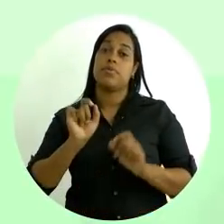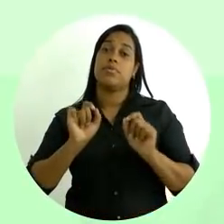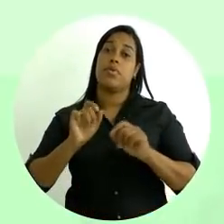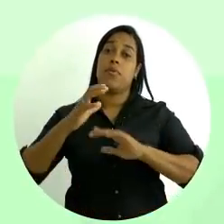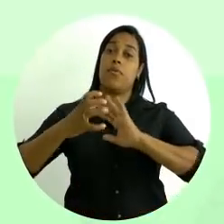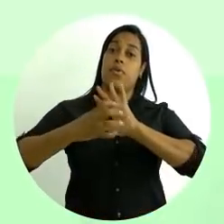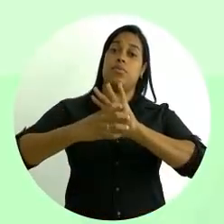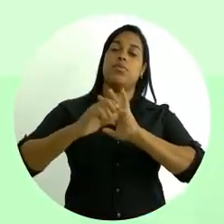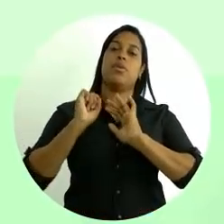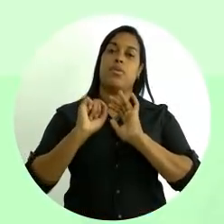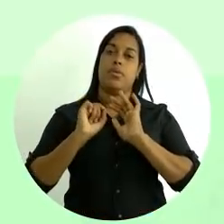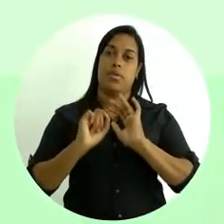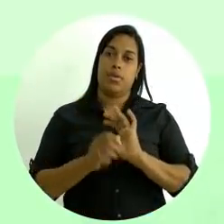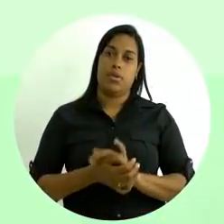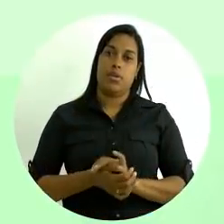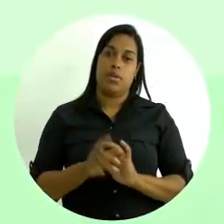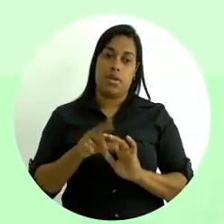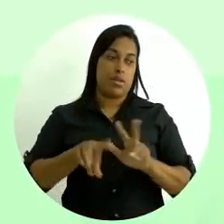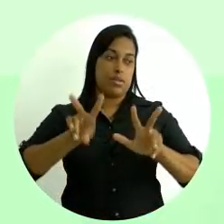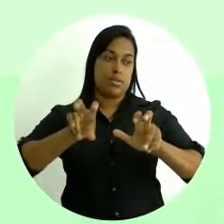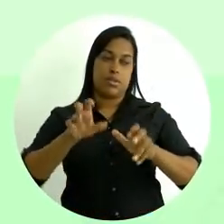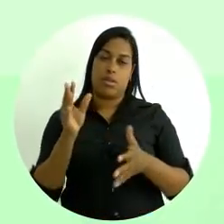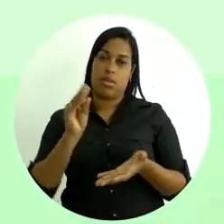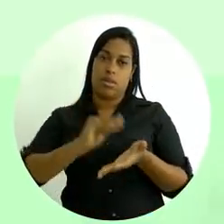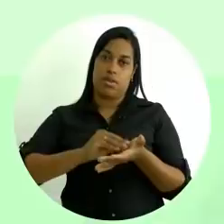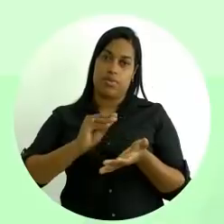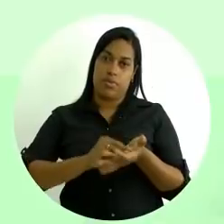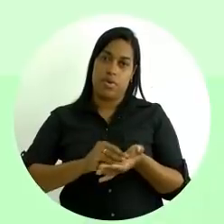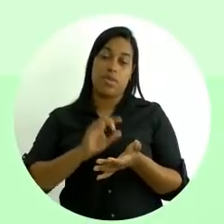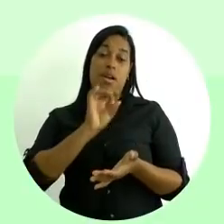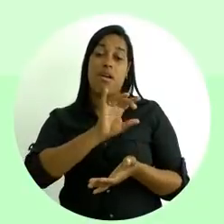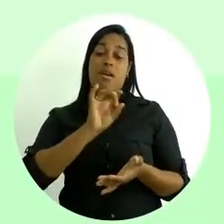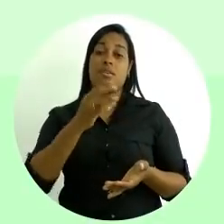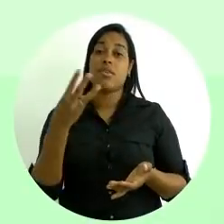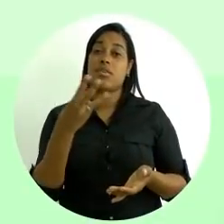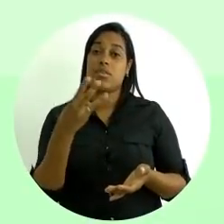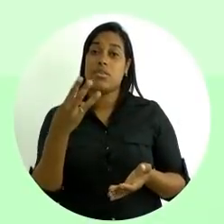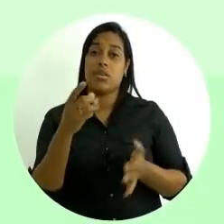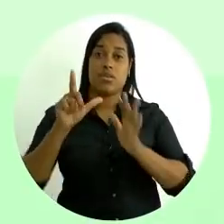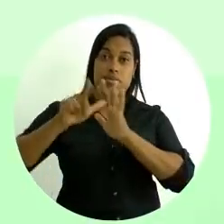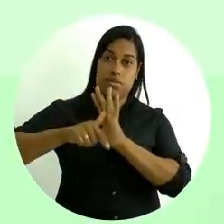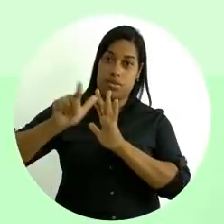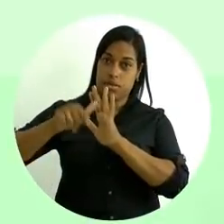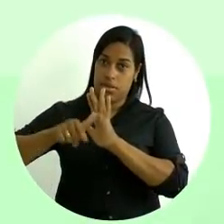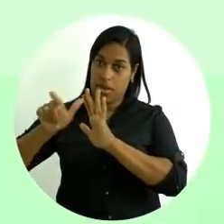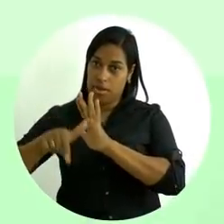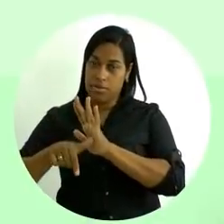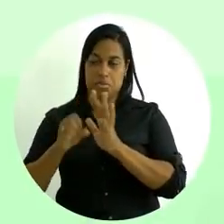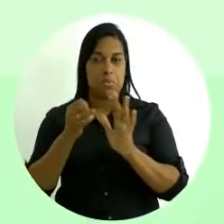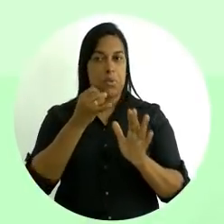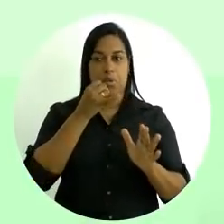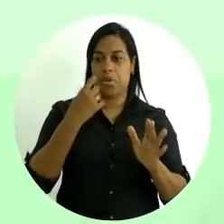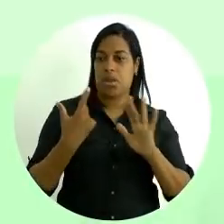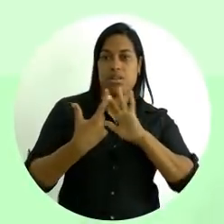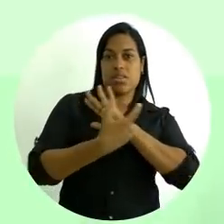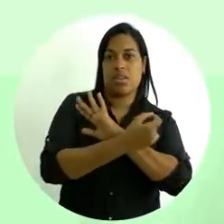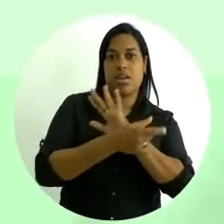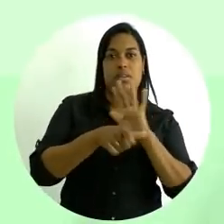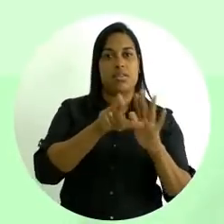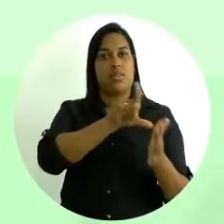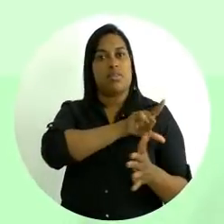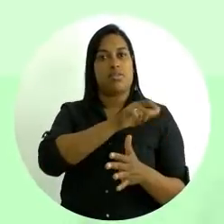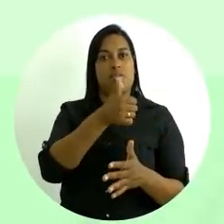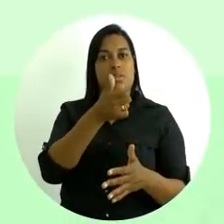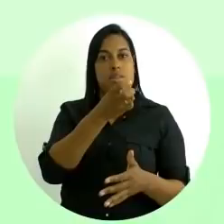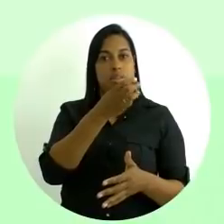do professor em relação a esse item das faltas é que a cada 3 atrasos ou saídas